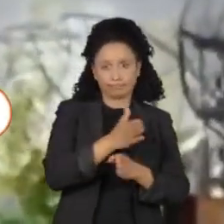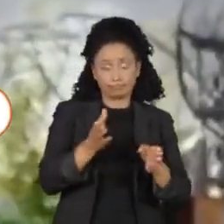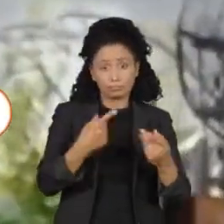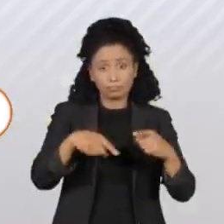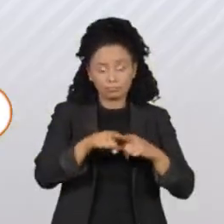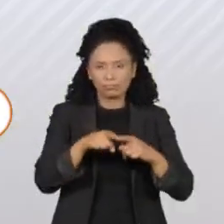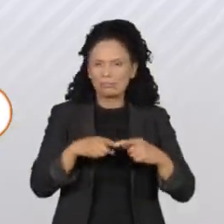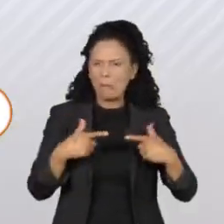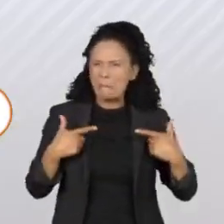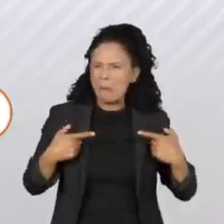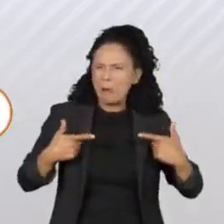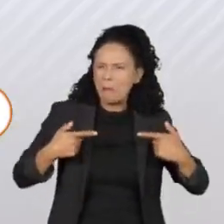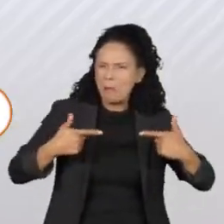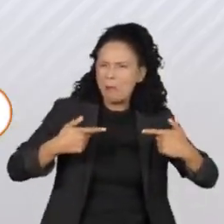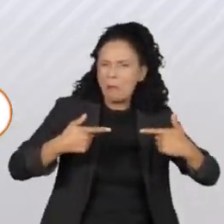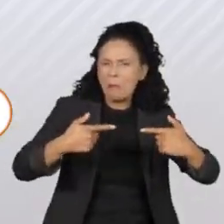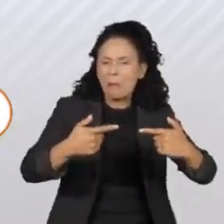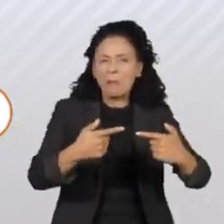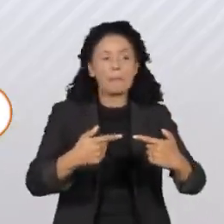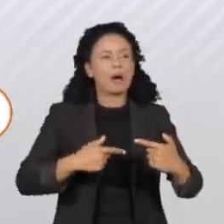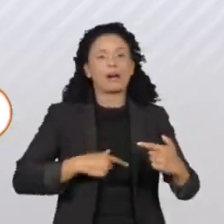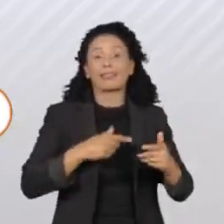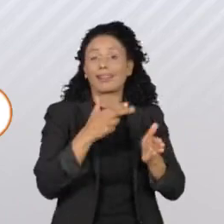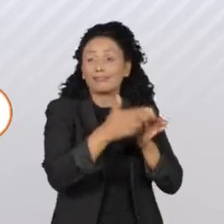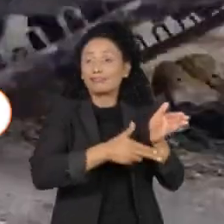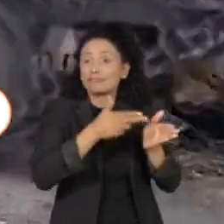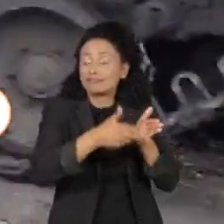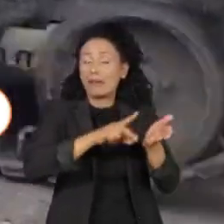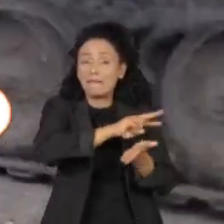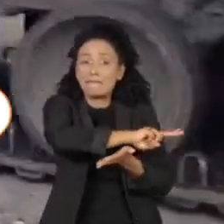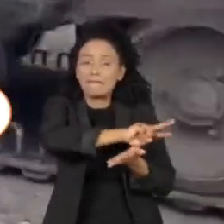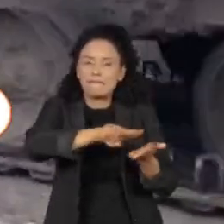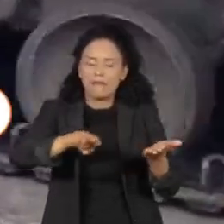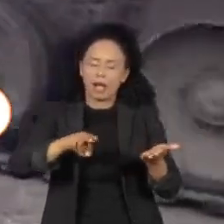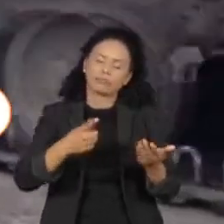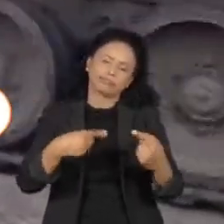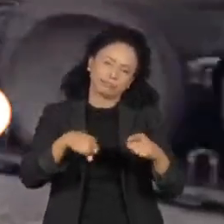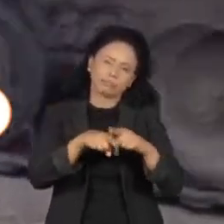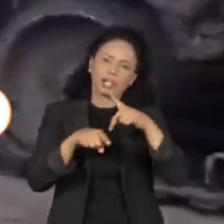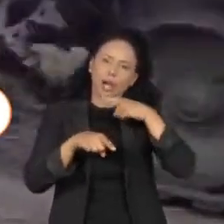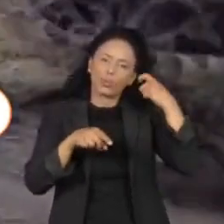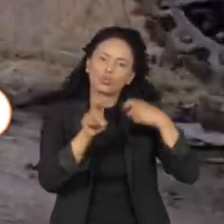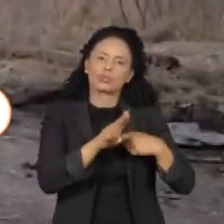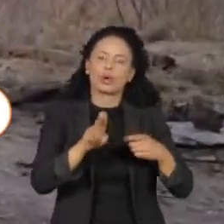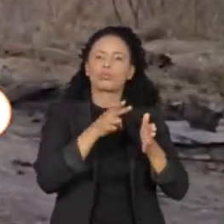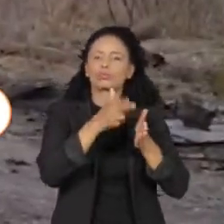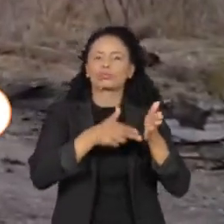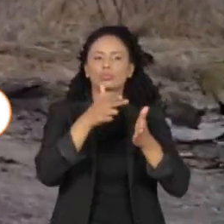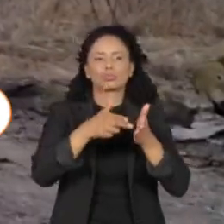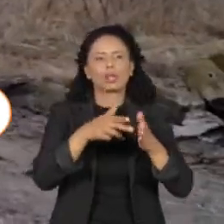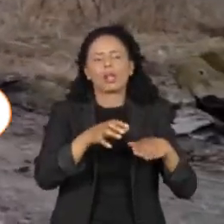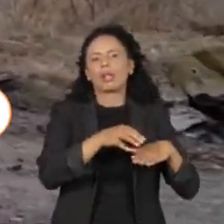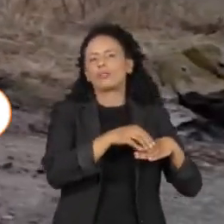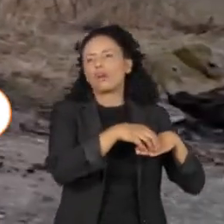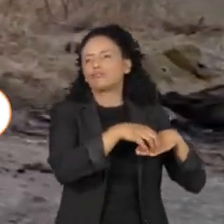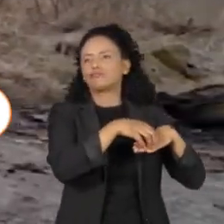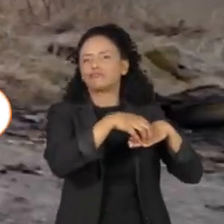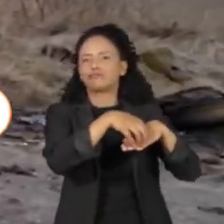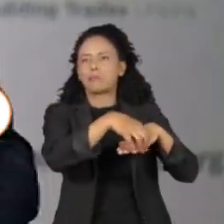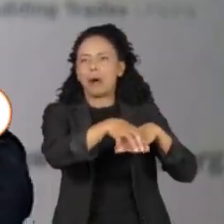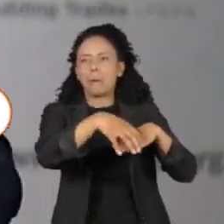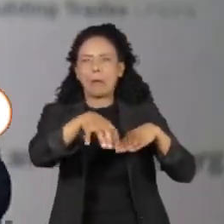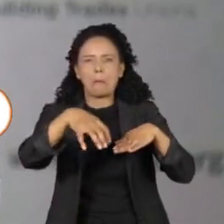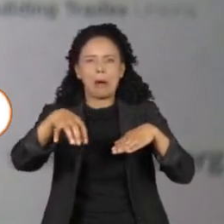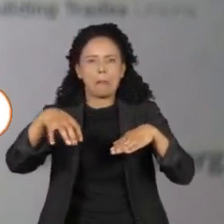Russo stop the weathens parem os vacões a Rússia usa o transporte Ferroviário para abastecer as tropas que combatem